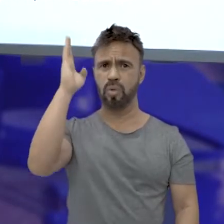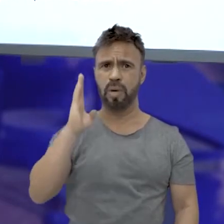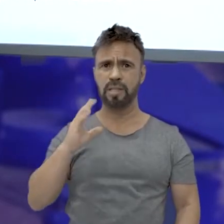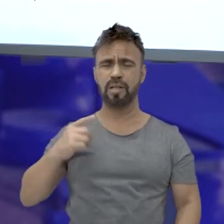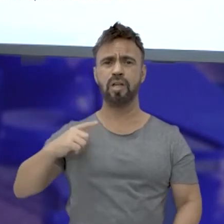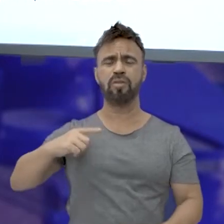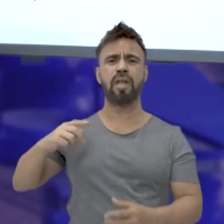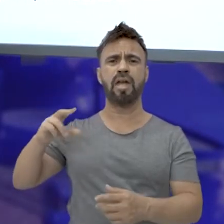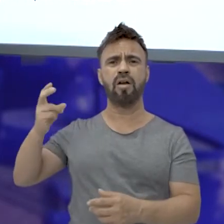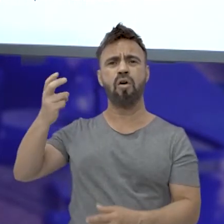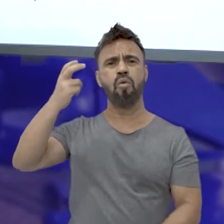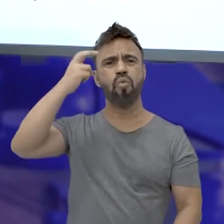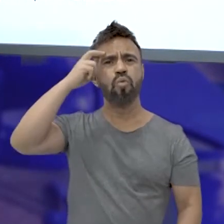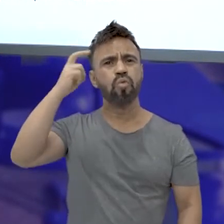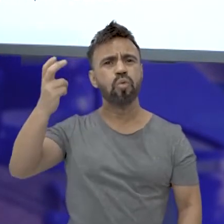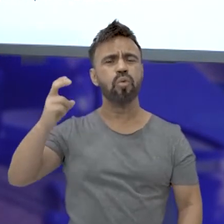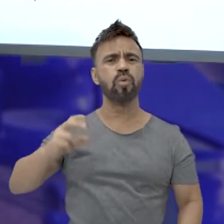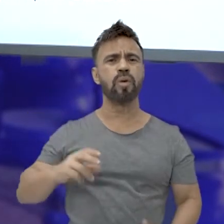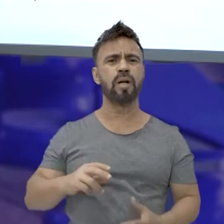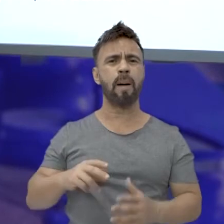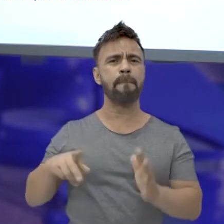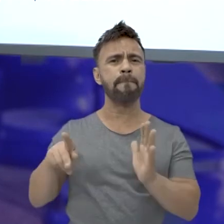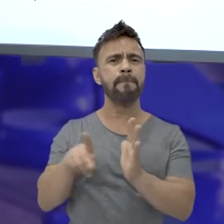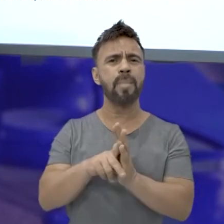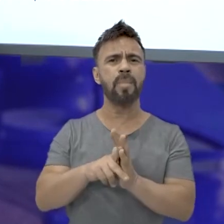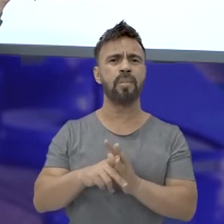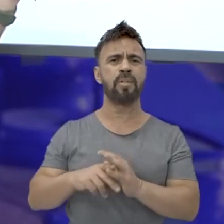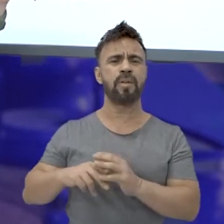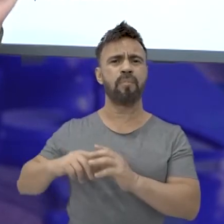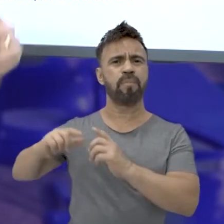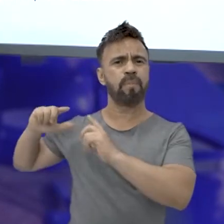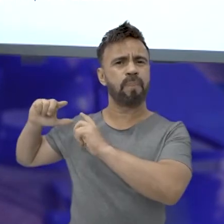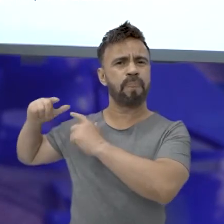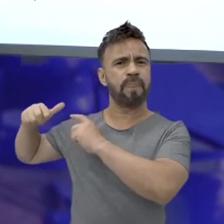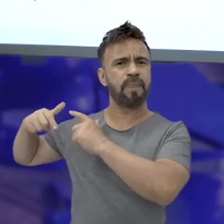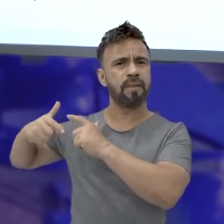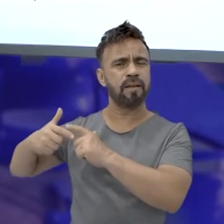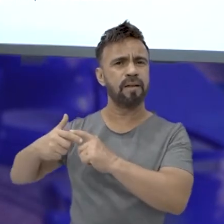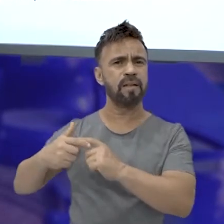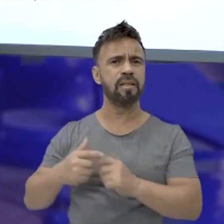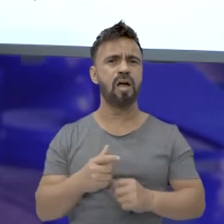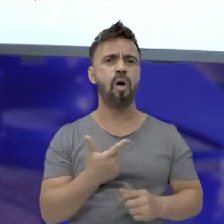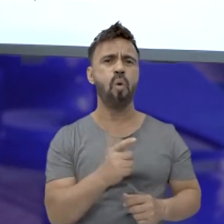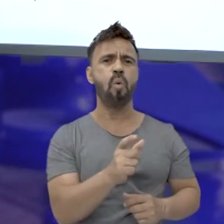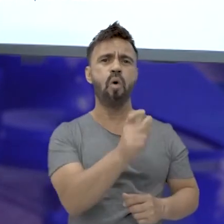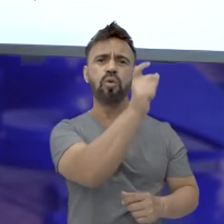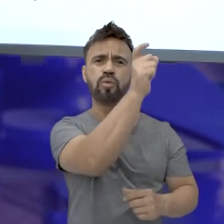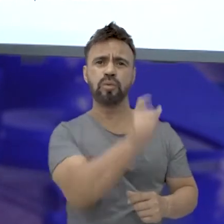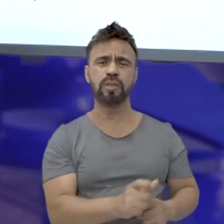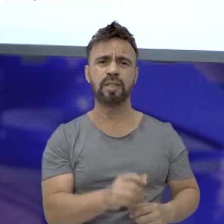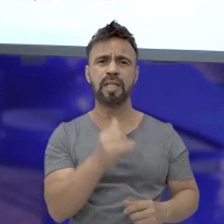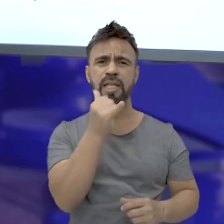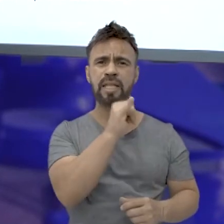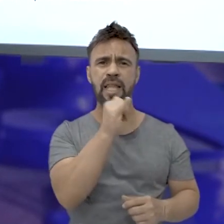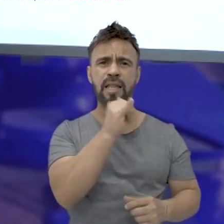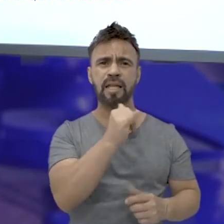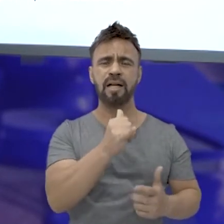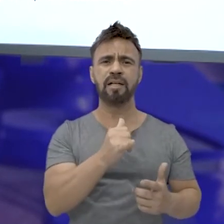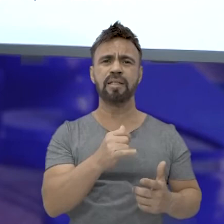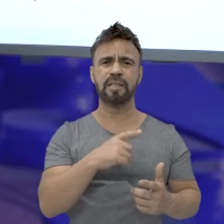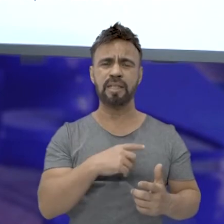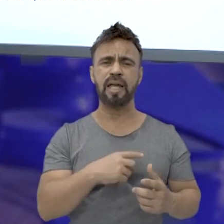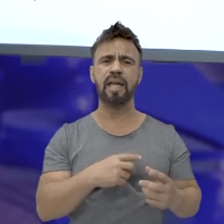herança cultural específica. Quando eu falo que o outro é italiano, ela também tem uma herança